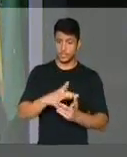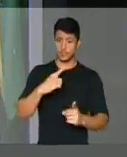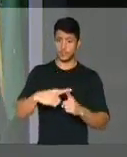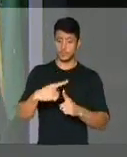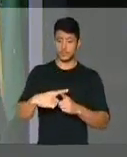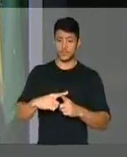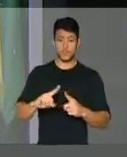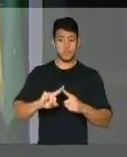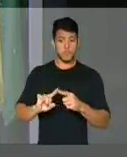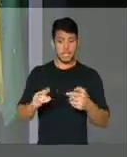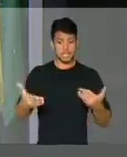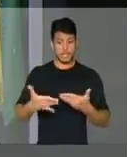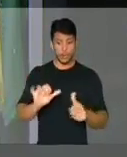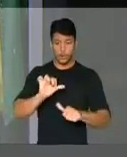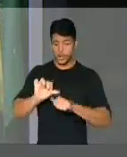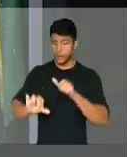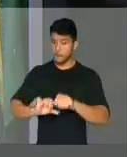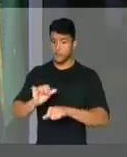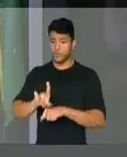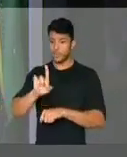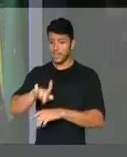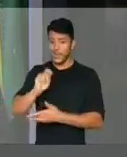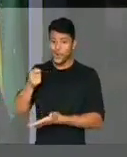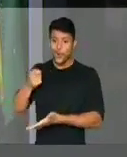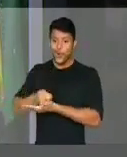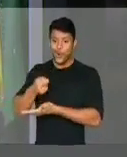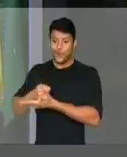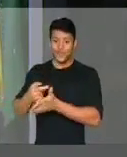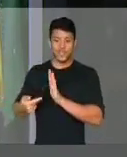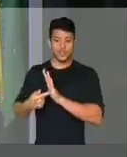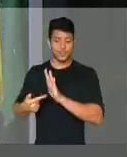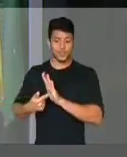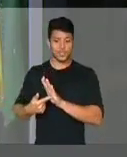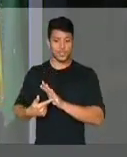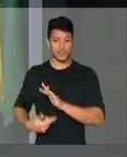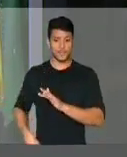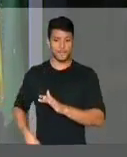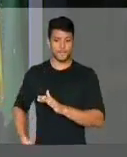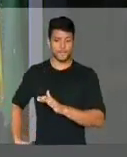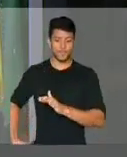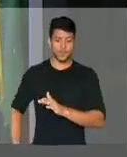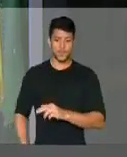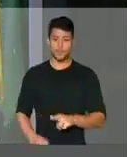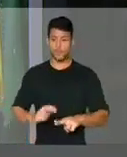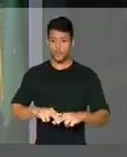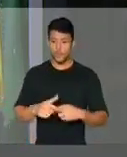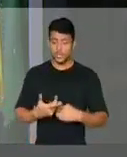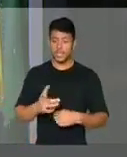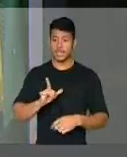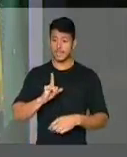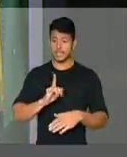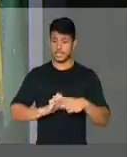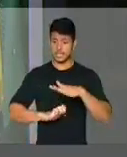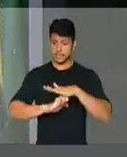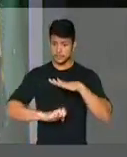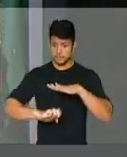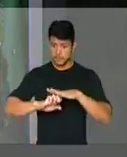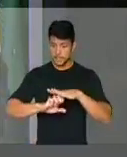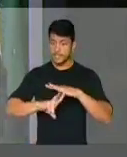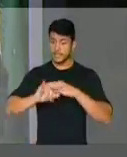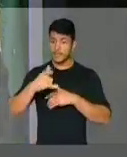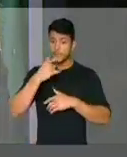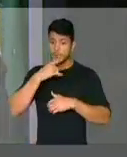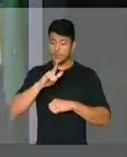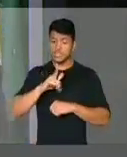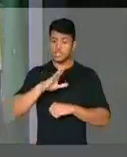crédito, para entidades particulares ganharem dinheiro com as informações de crédito de pagamento e